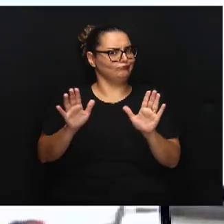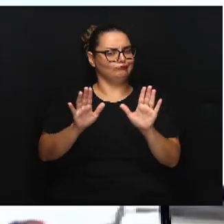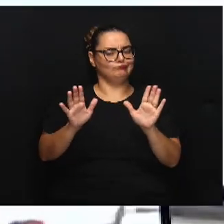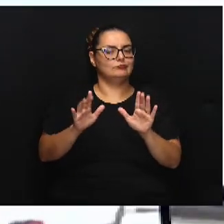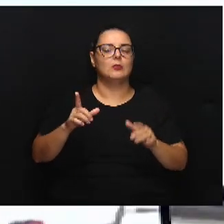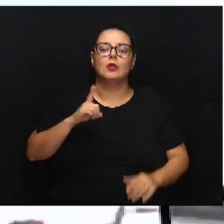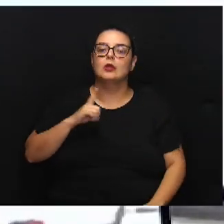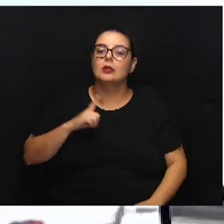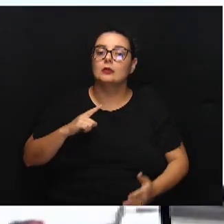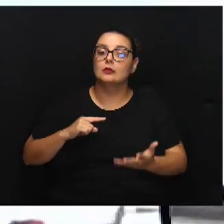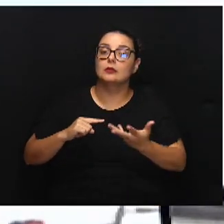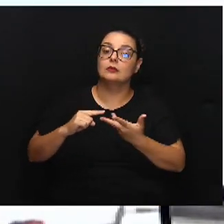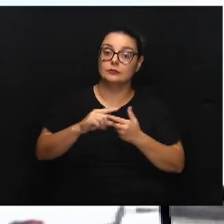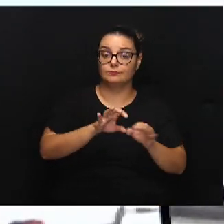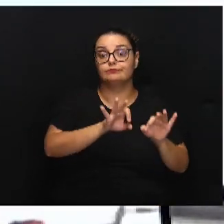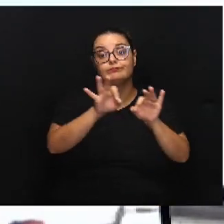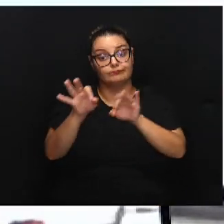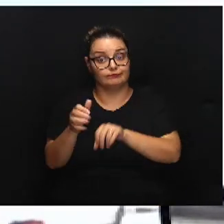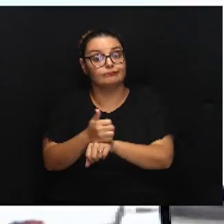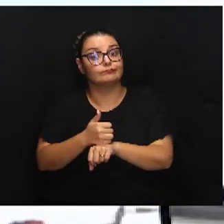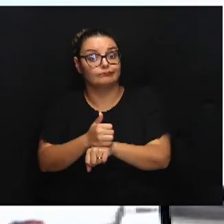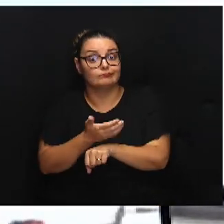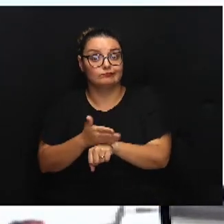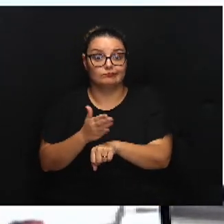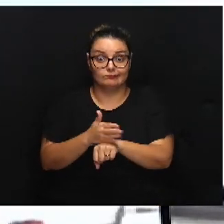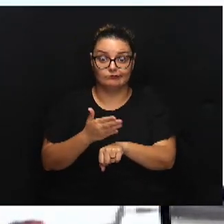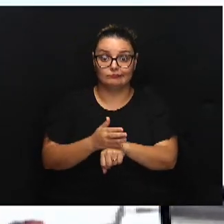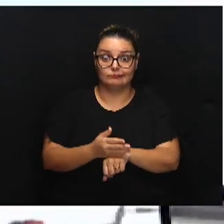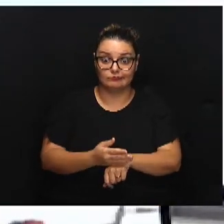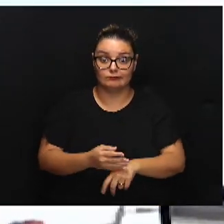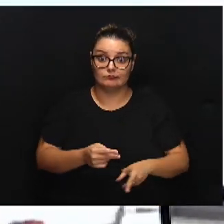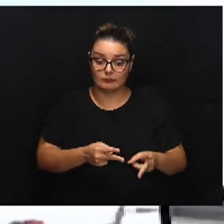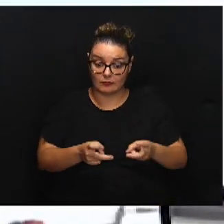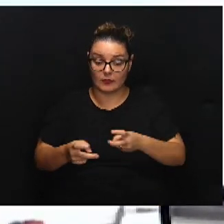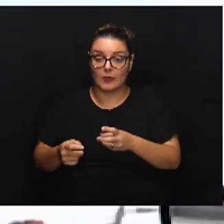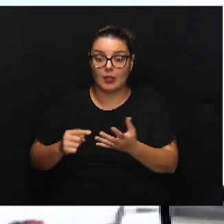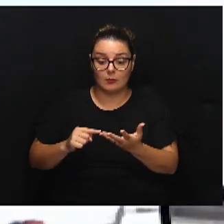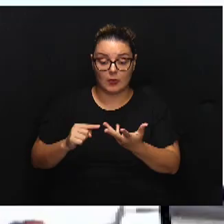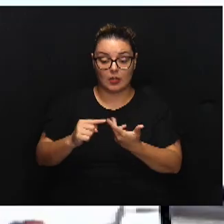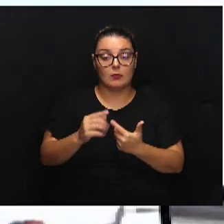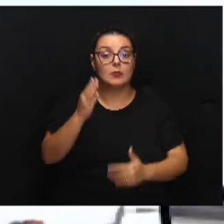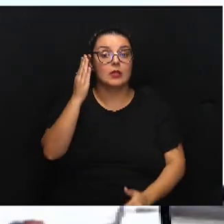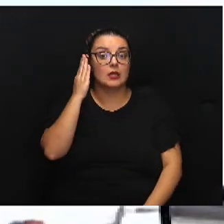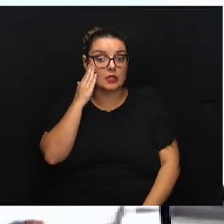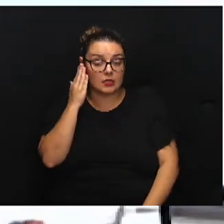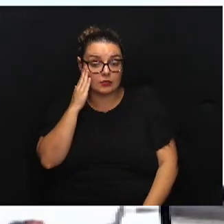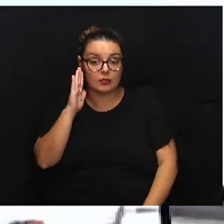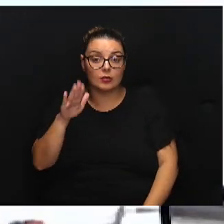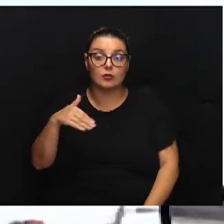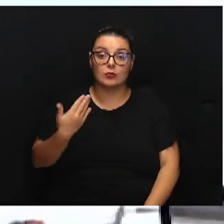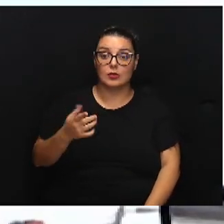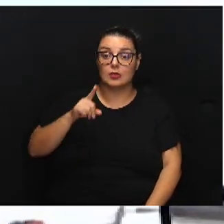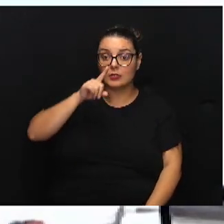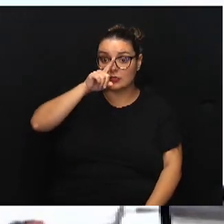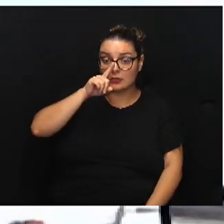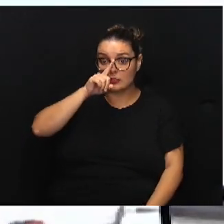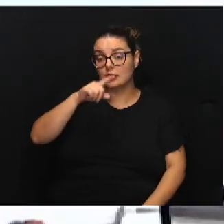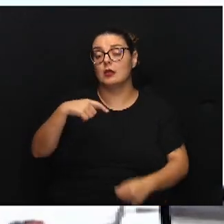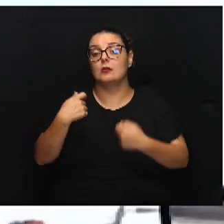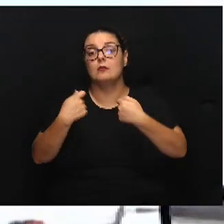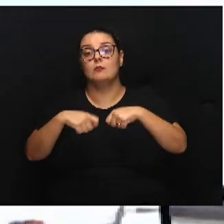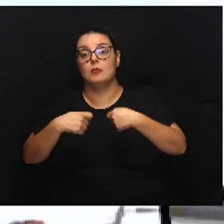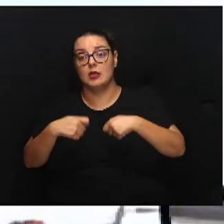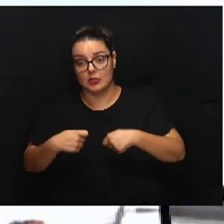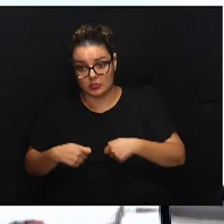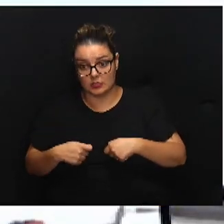né? Acompanhado por profissionais treinados, a gente tem bastante critério para saber quando existe um risco e a necessidade